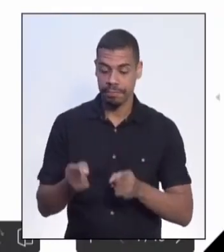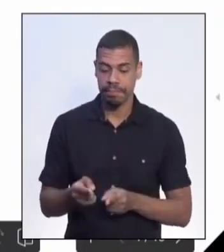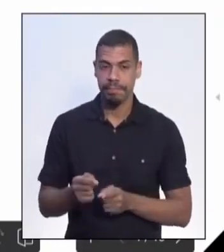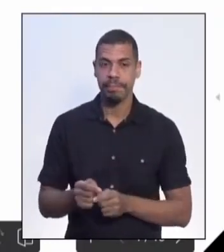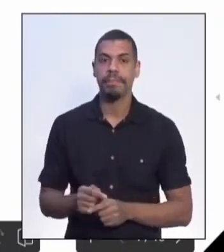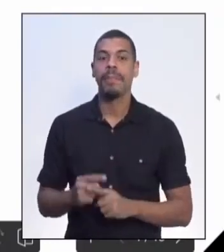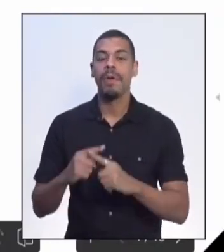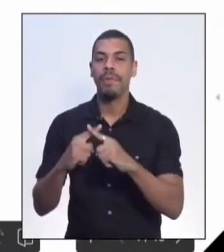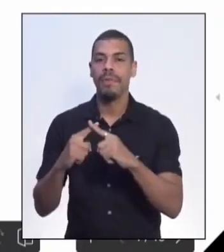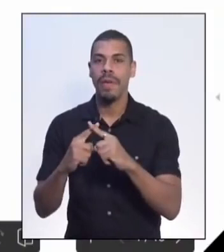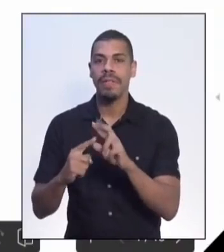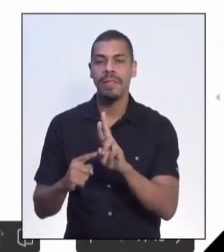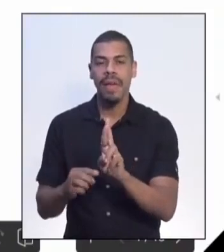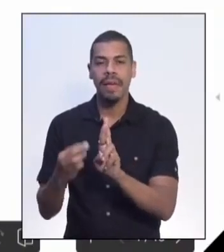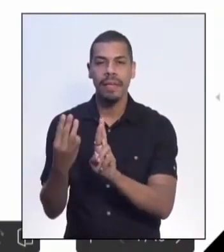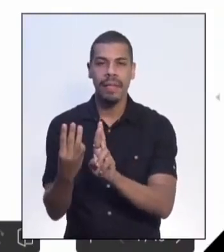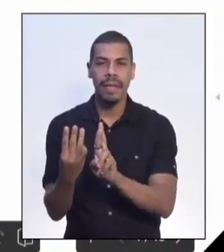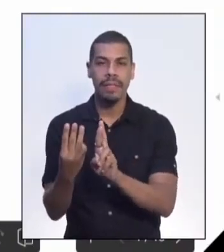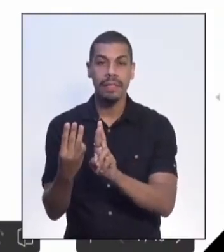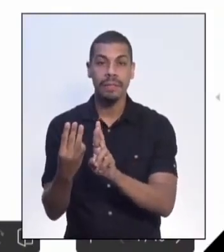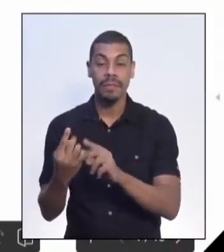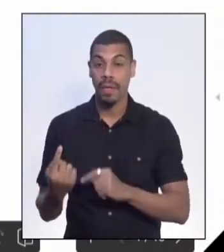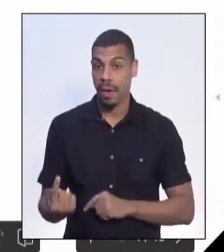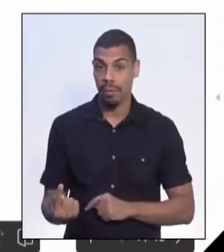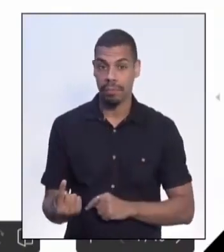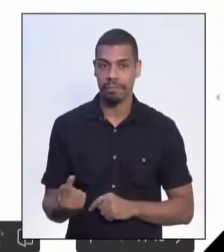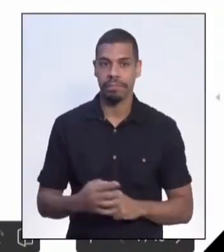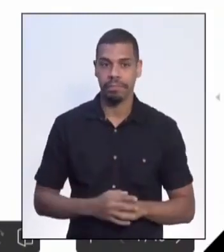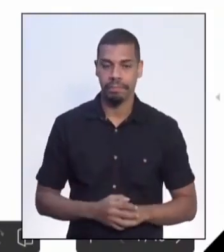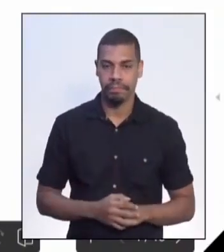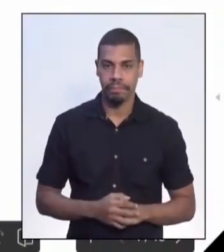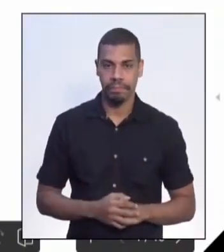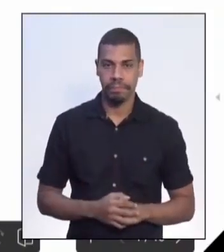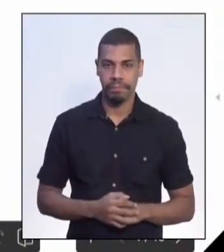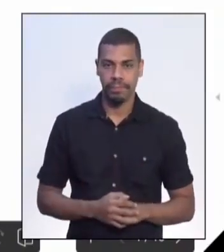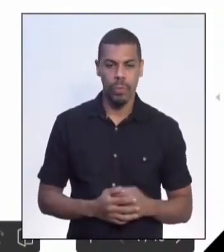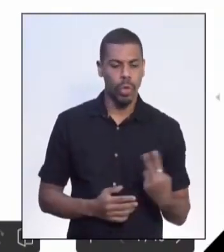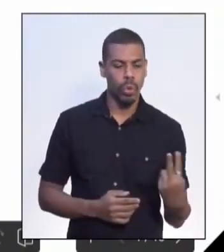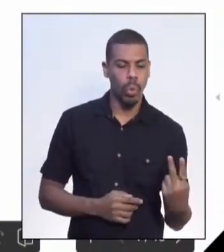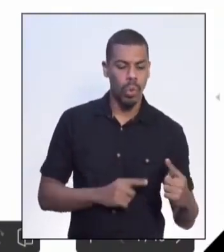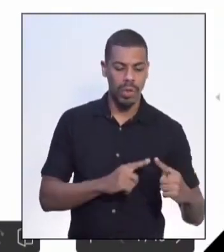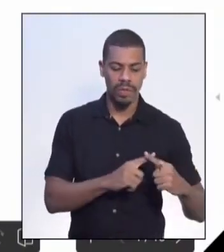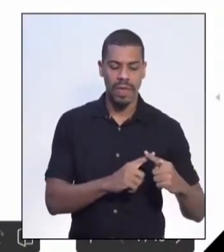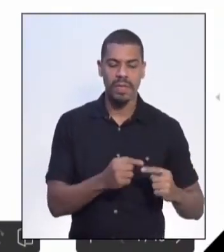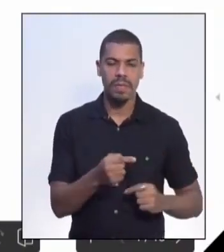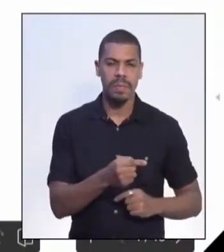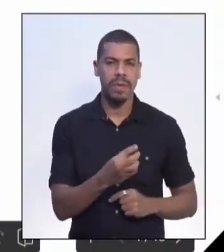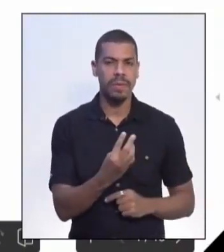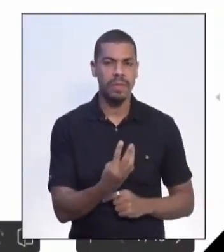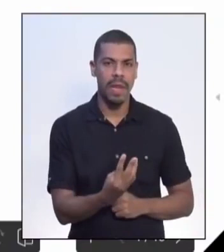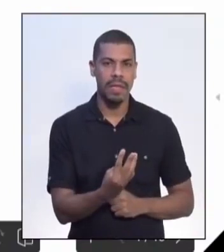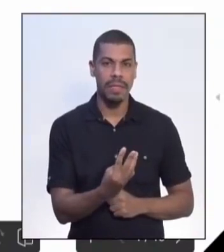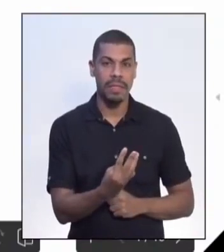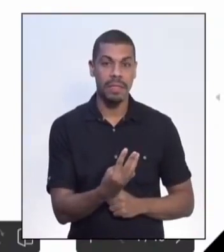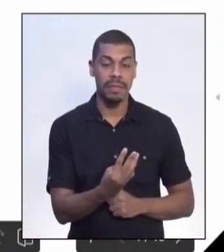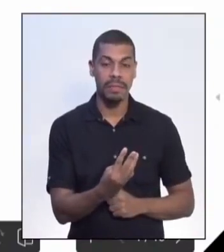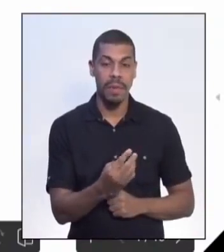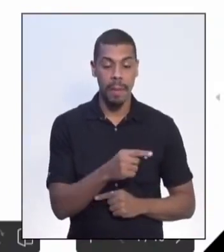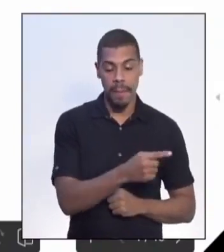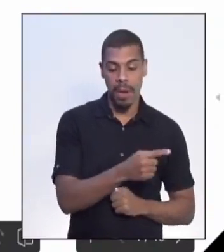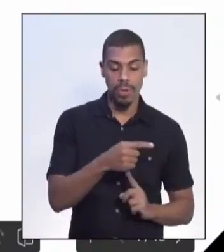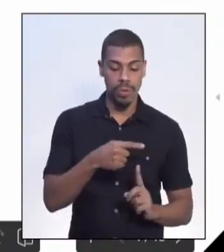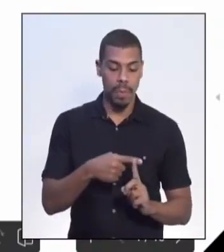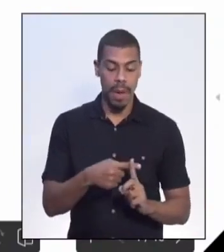parênteses, vezes R3, que é 1. 2 vezes menos 3, mais com